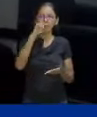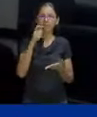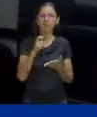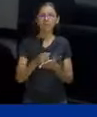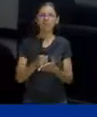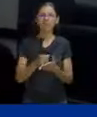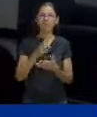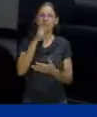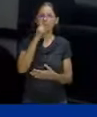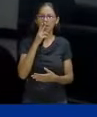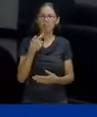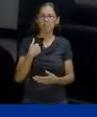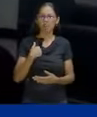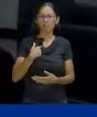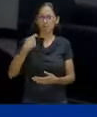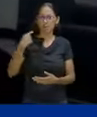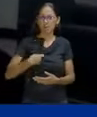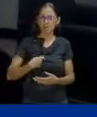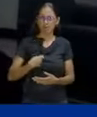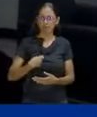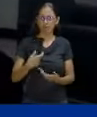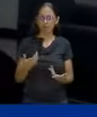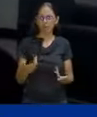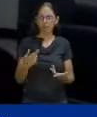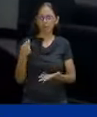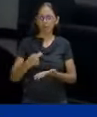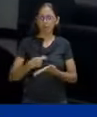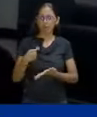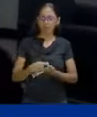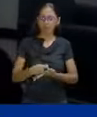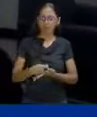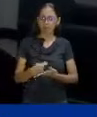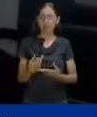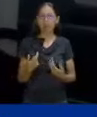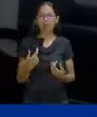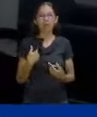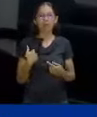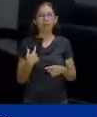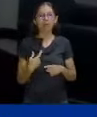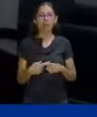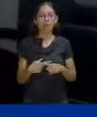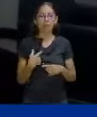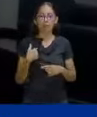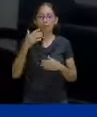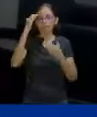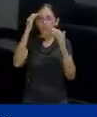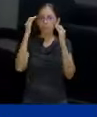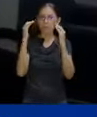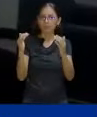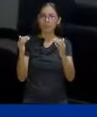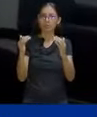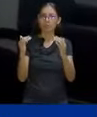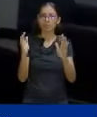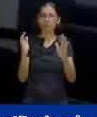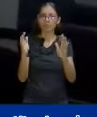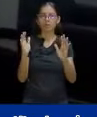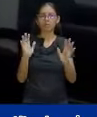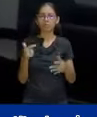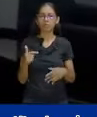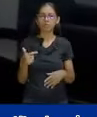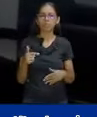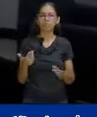obriga como magistrado, me vincula como magistrado a seguir a esse preceito, porque não